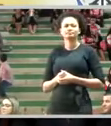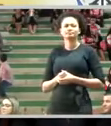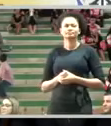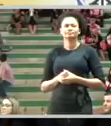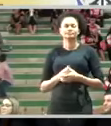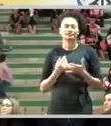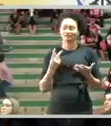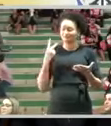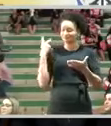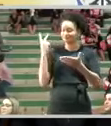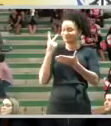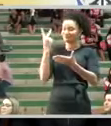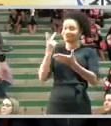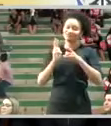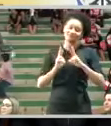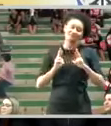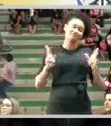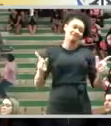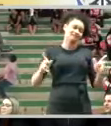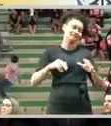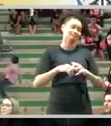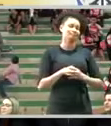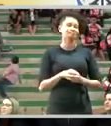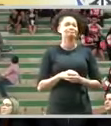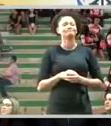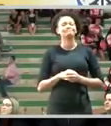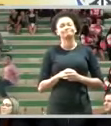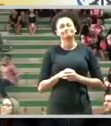A história faz diferença, gente.